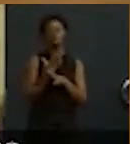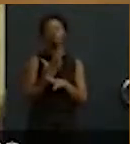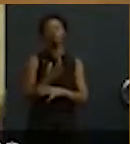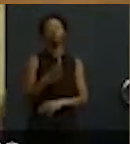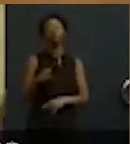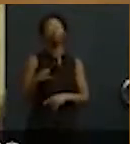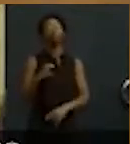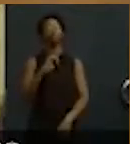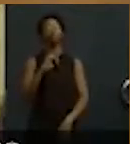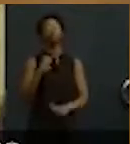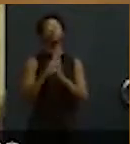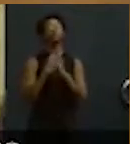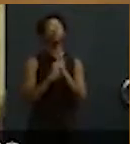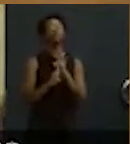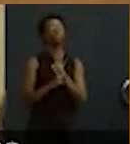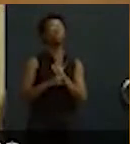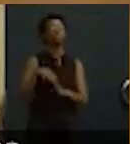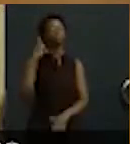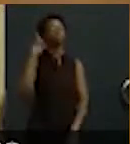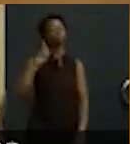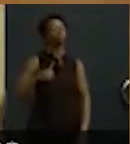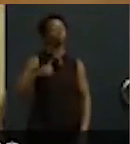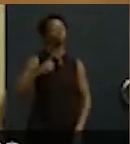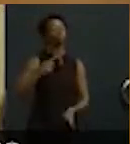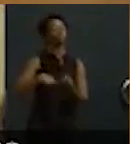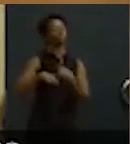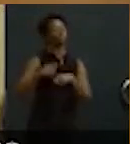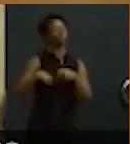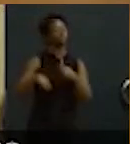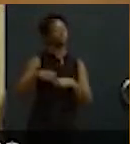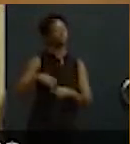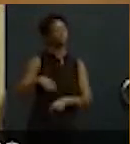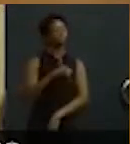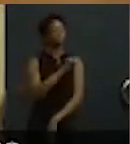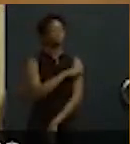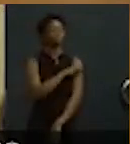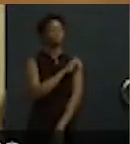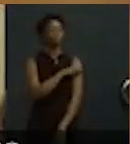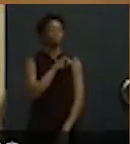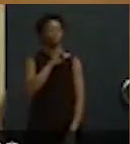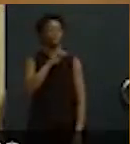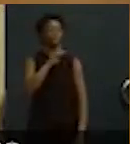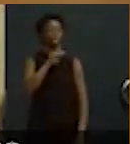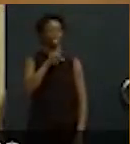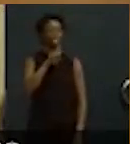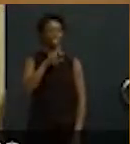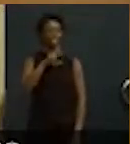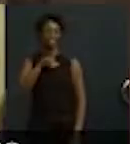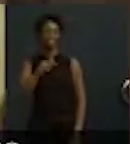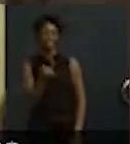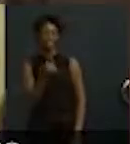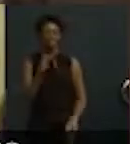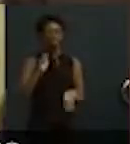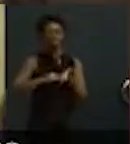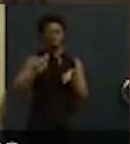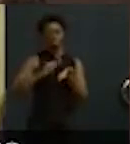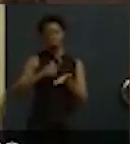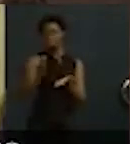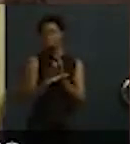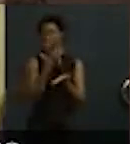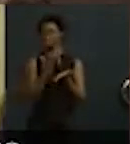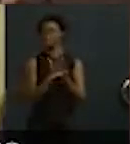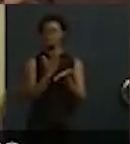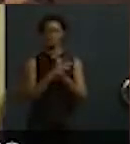Direito Administrativo do Estado do Rio de Janeiro, IADERJ, e autor de vários livros.